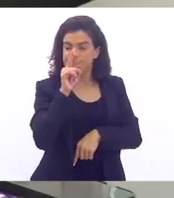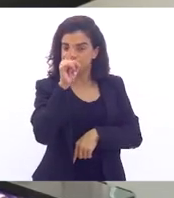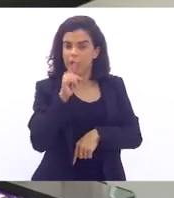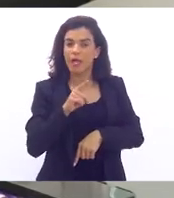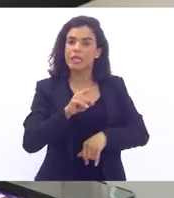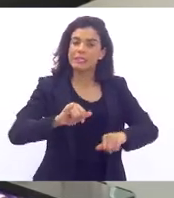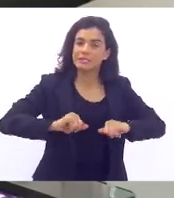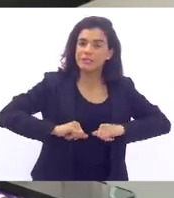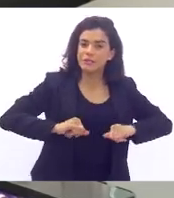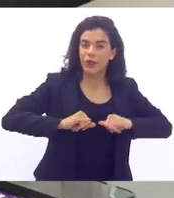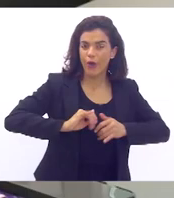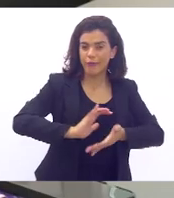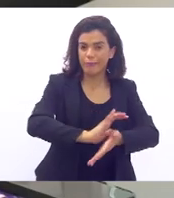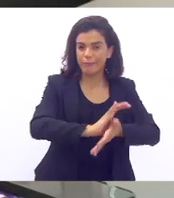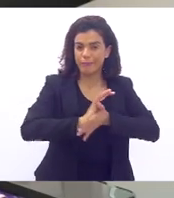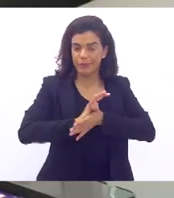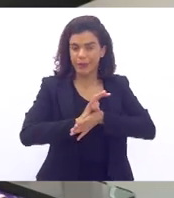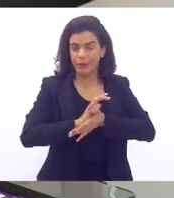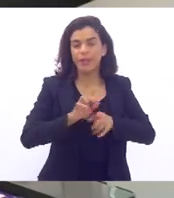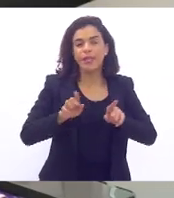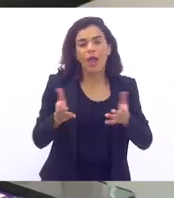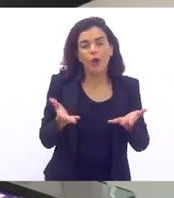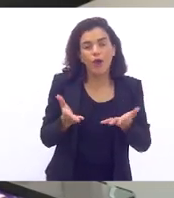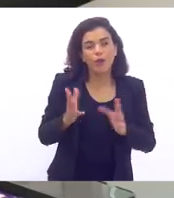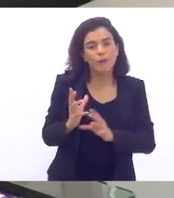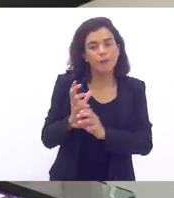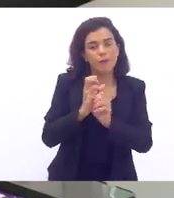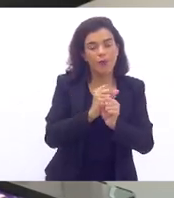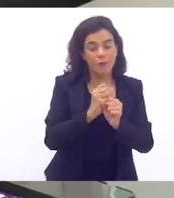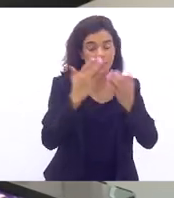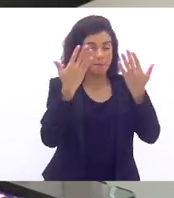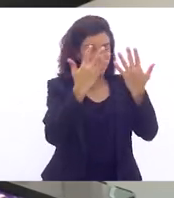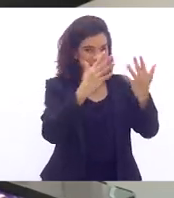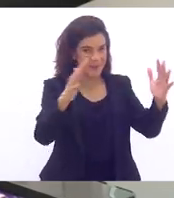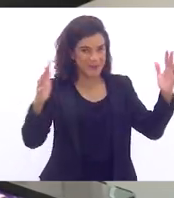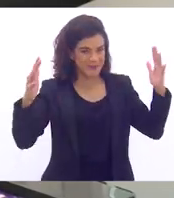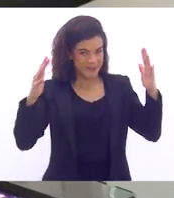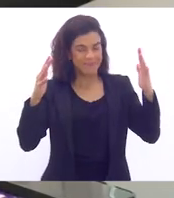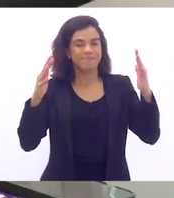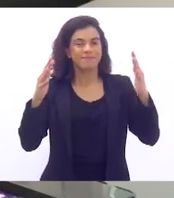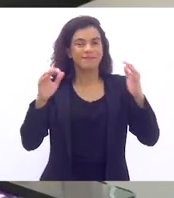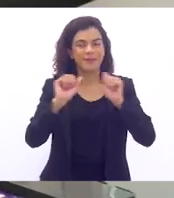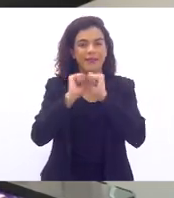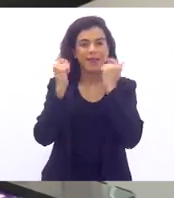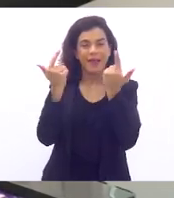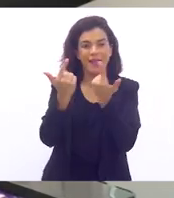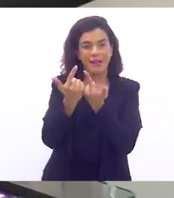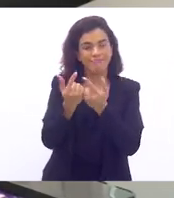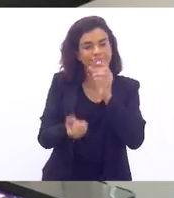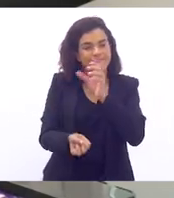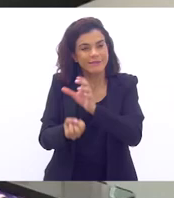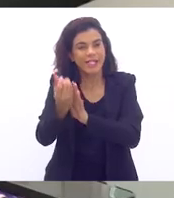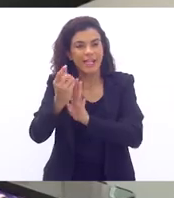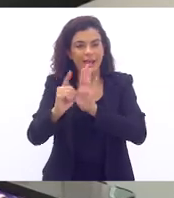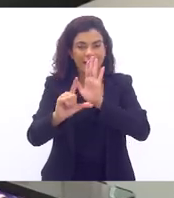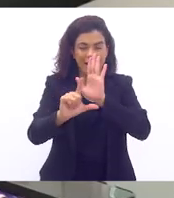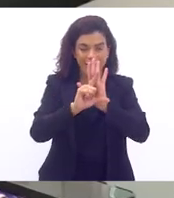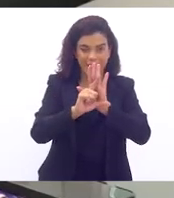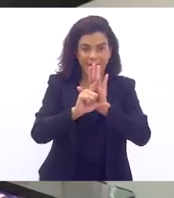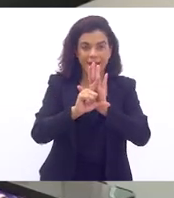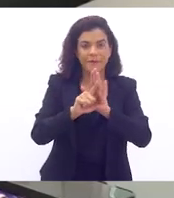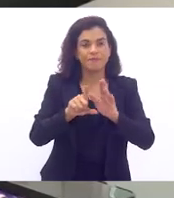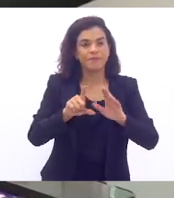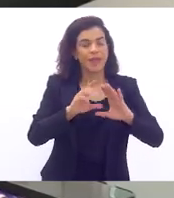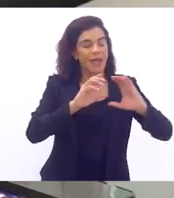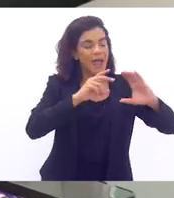com preconceito e eu termino aqui além de parabenizar a essa casa de leis colocando a Câmara